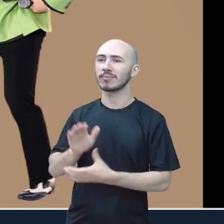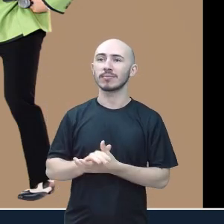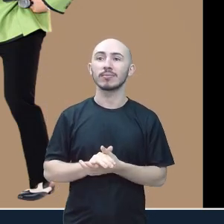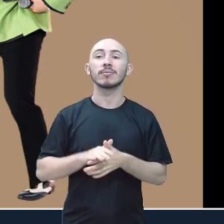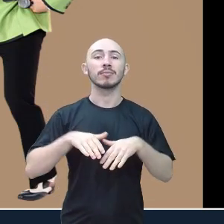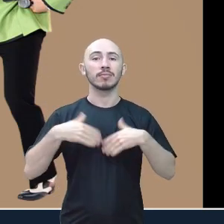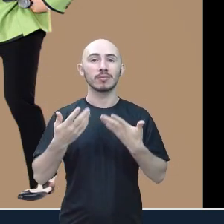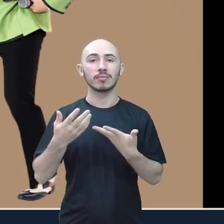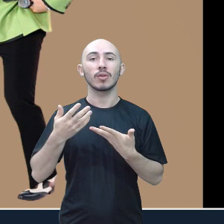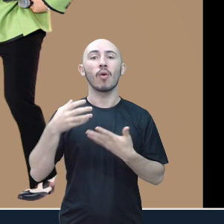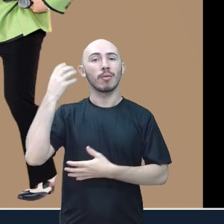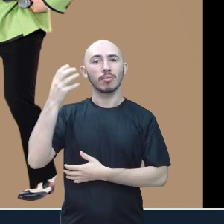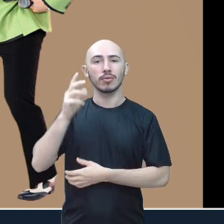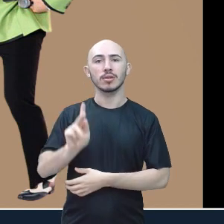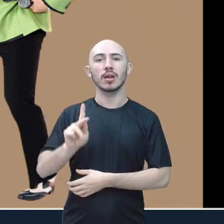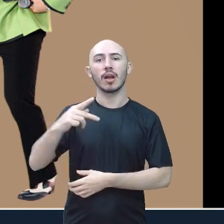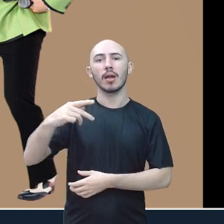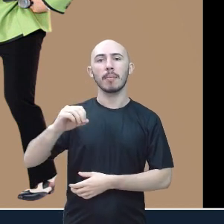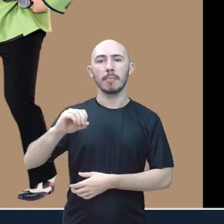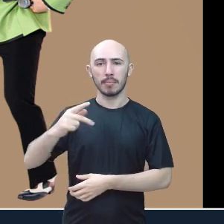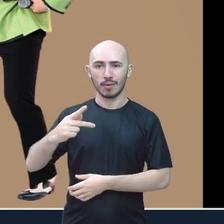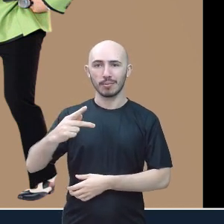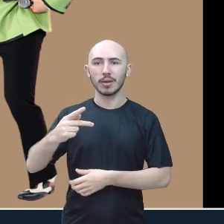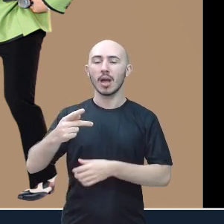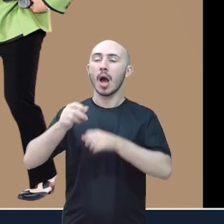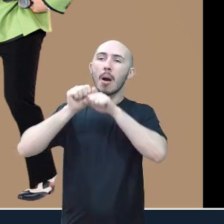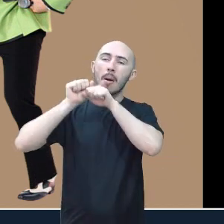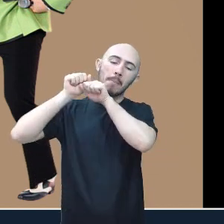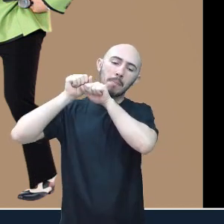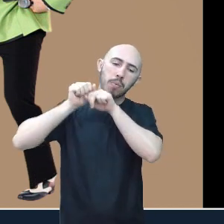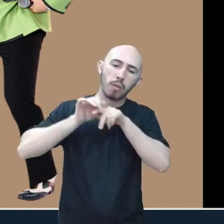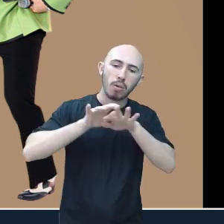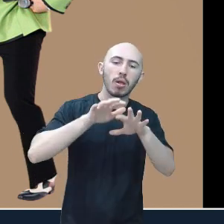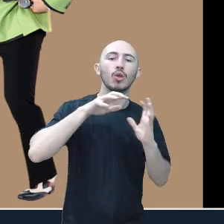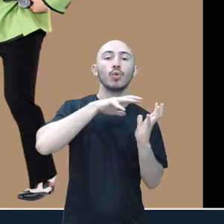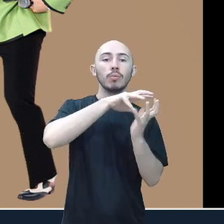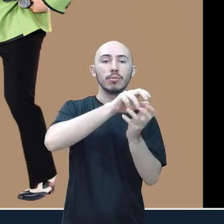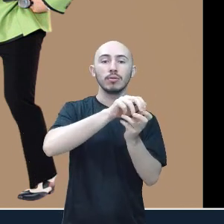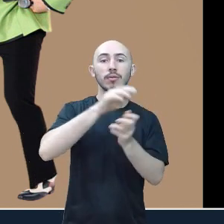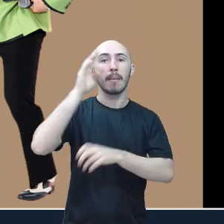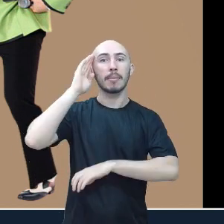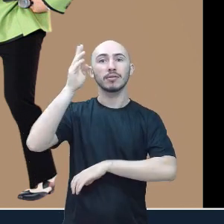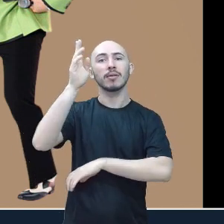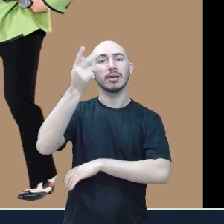K-pop ele explode no mundo e principalmente no Brasil. Bom,